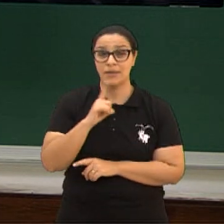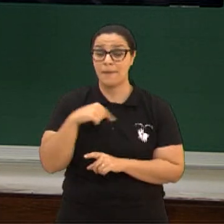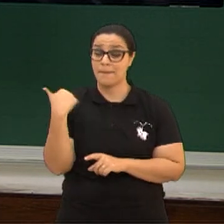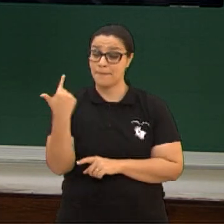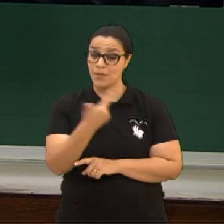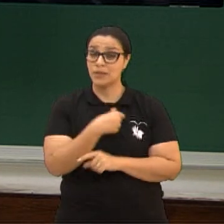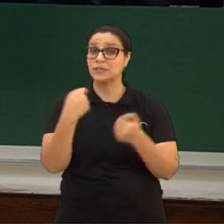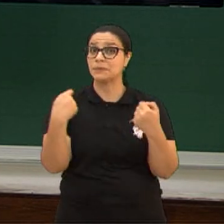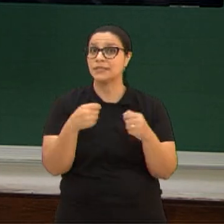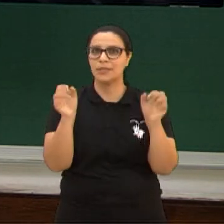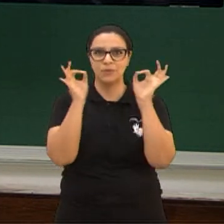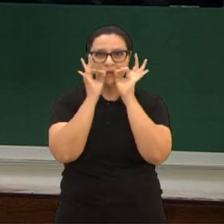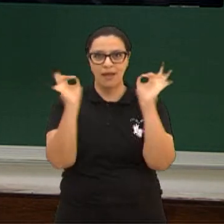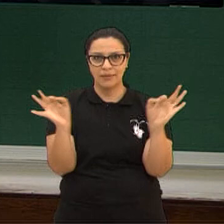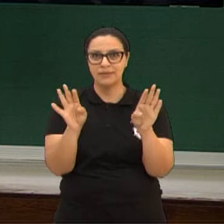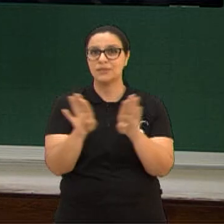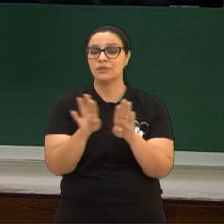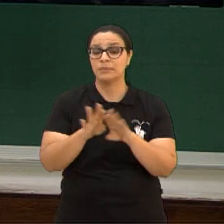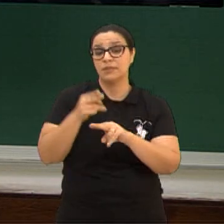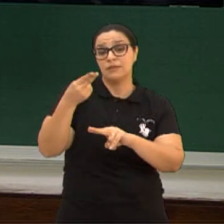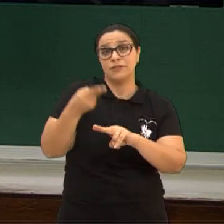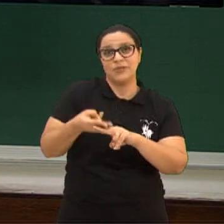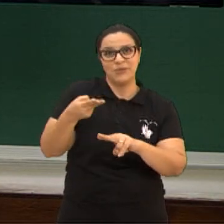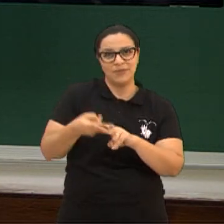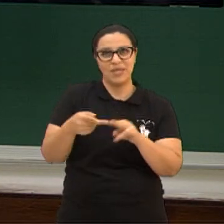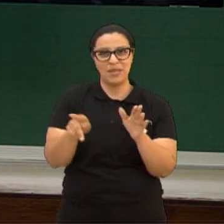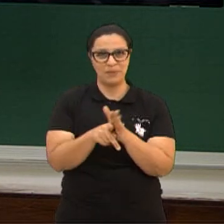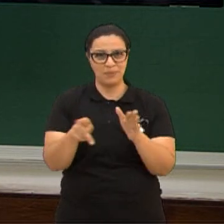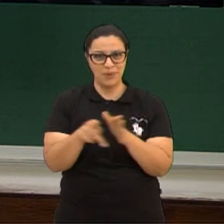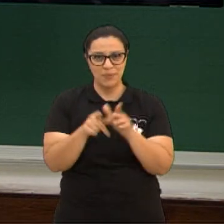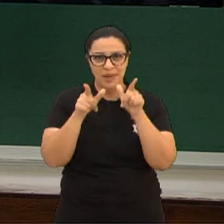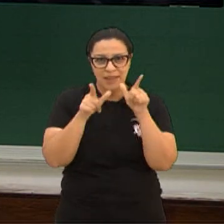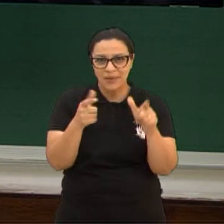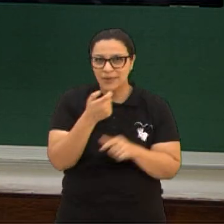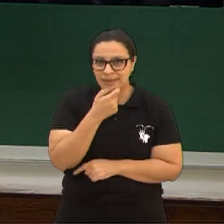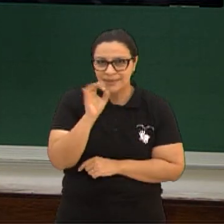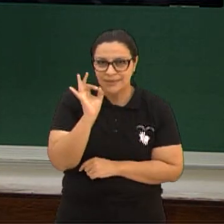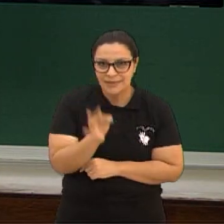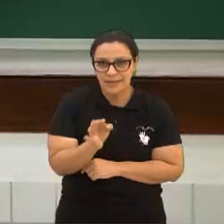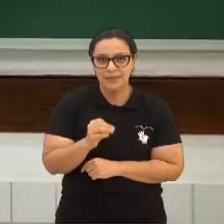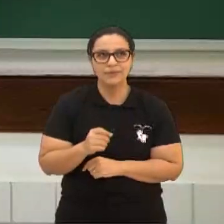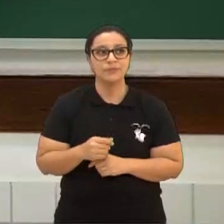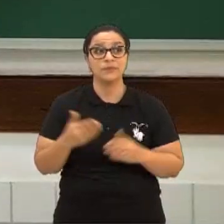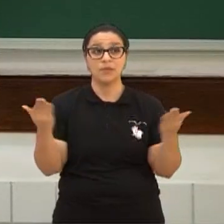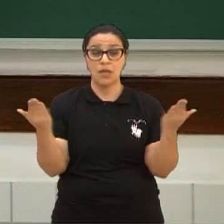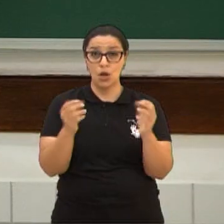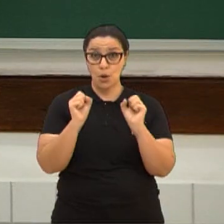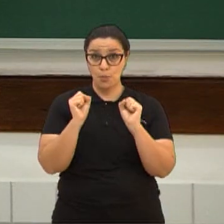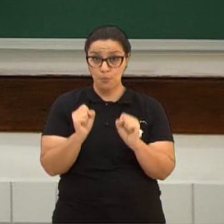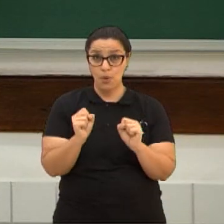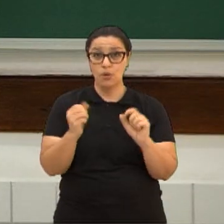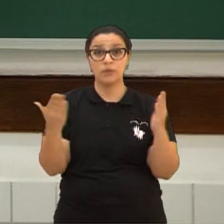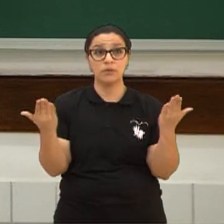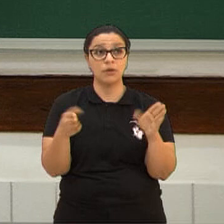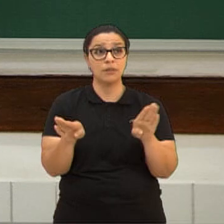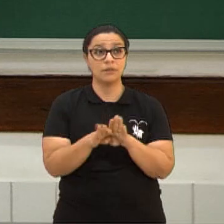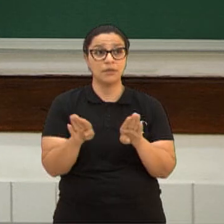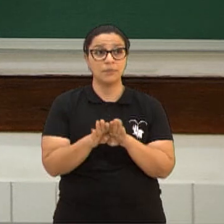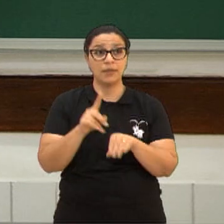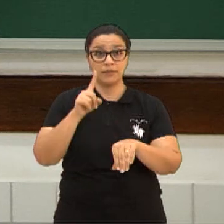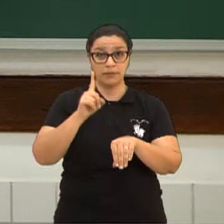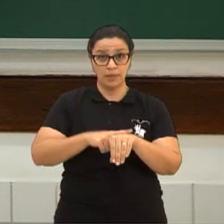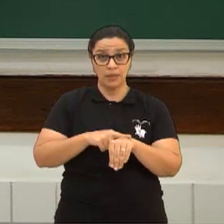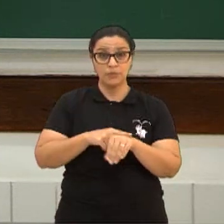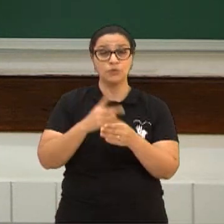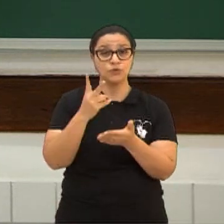mais questão de nós utilizarmos mesmo a língua. Tudo bem? Podemos, então, dar